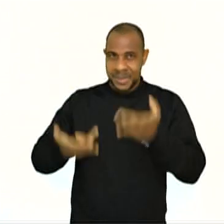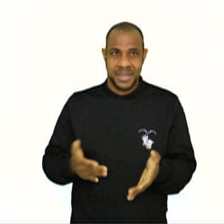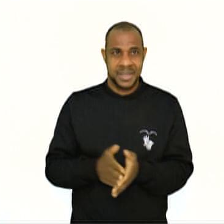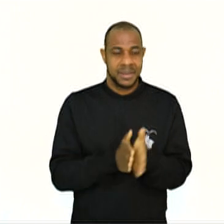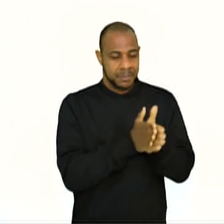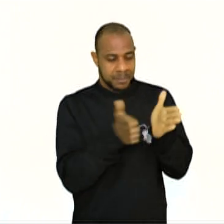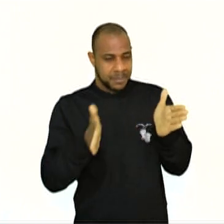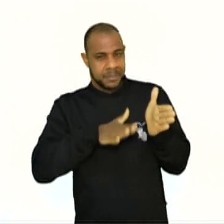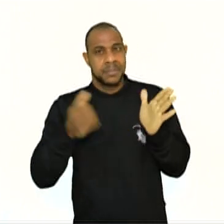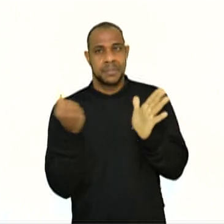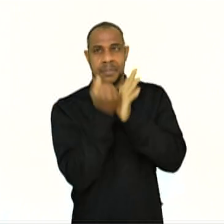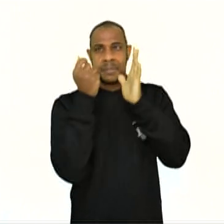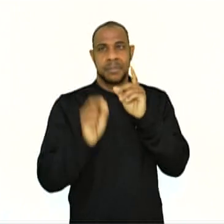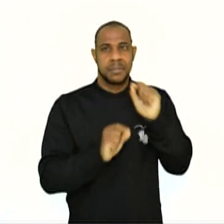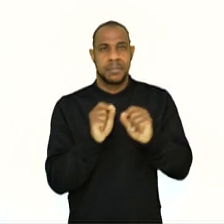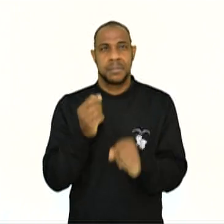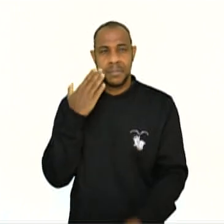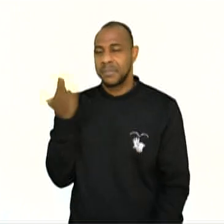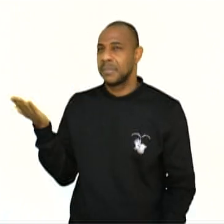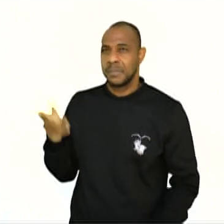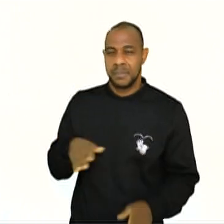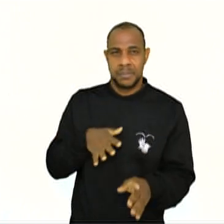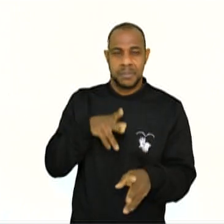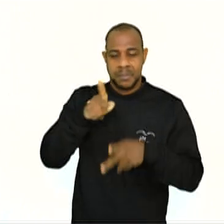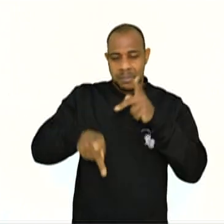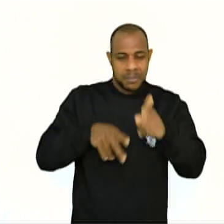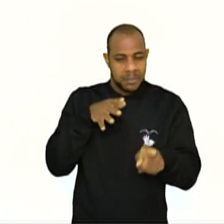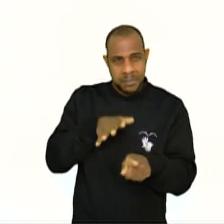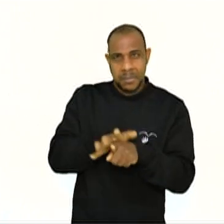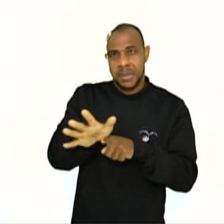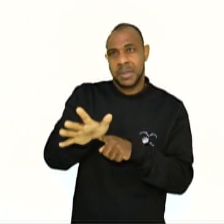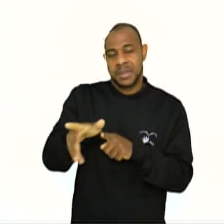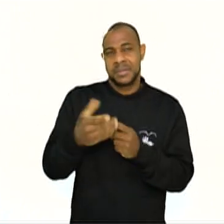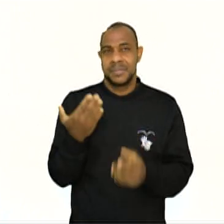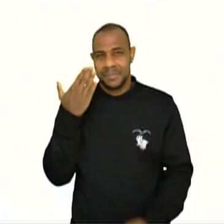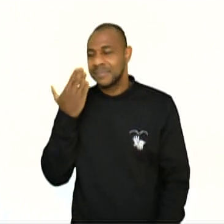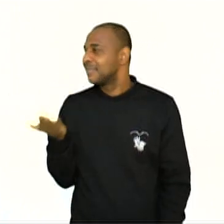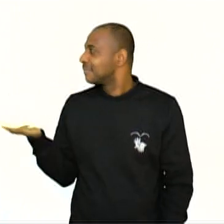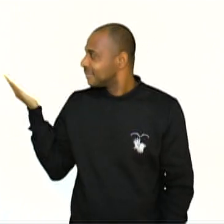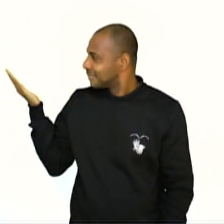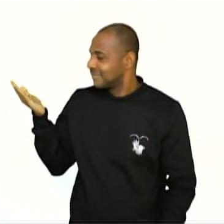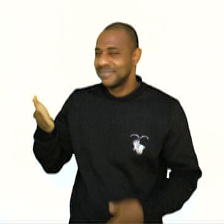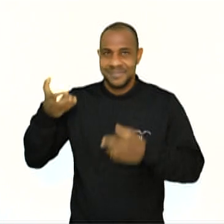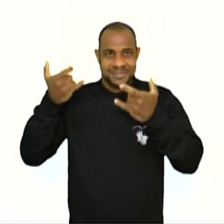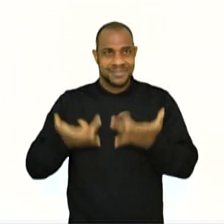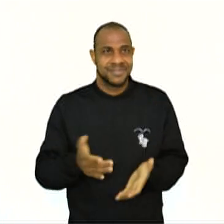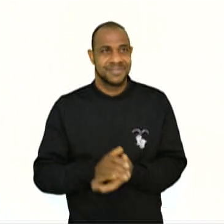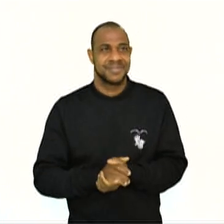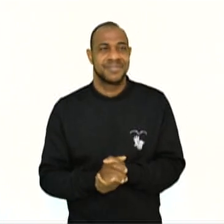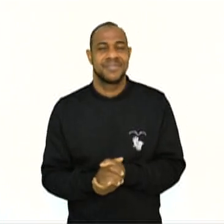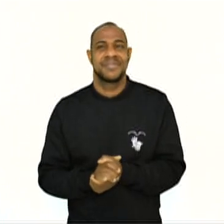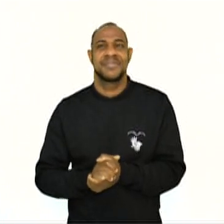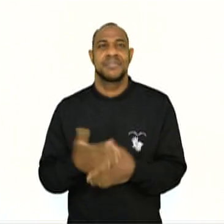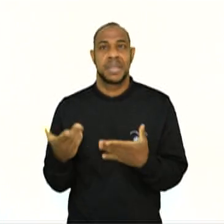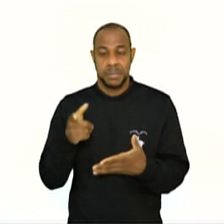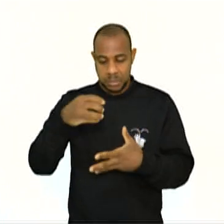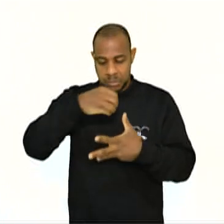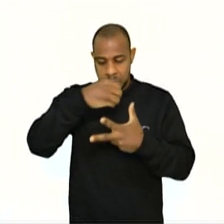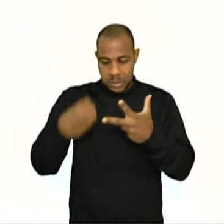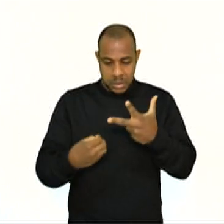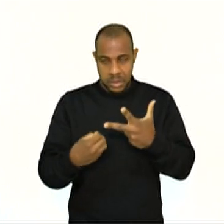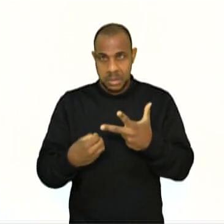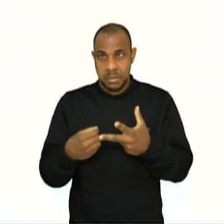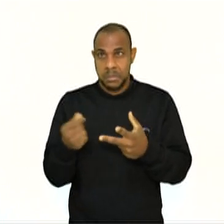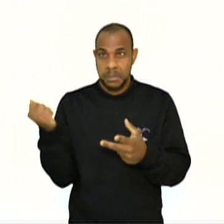marcado aí pelo populismo, que é um termo controverso na historiografia contemporânea, mas para o seu Enem, basta que